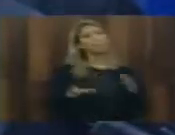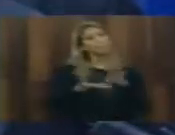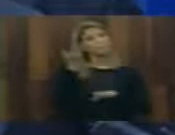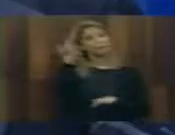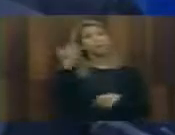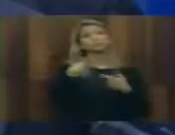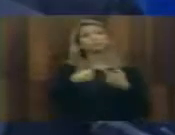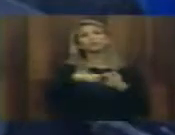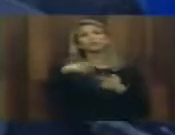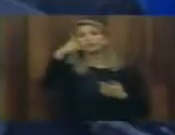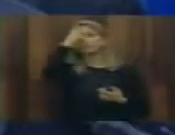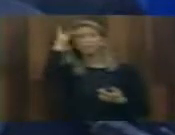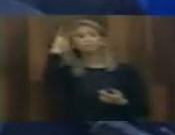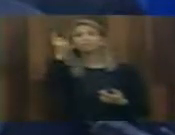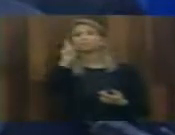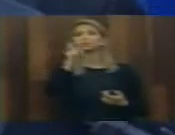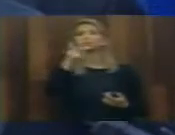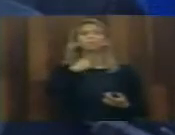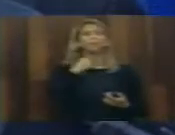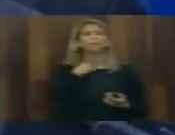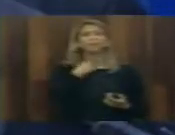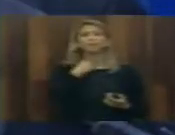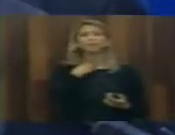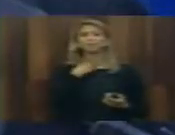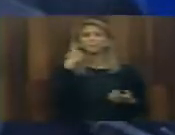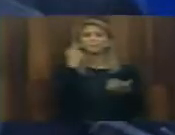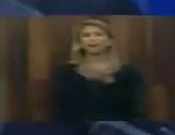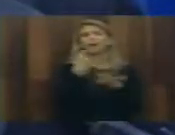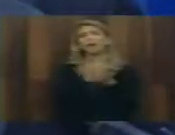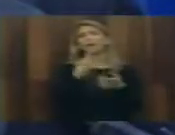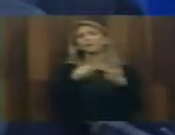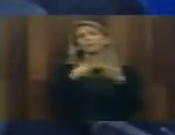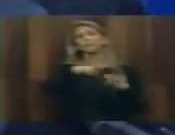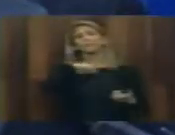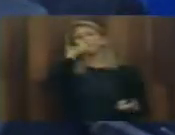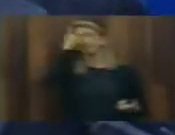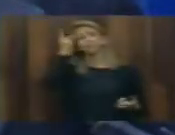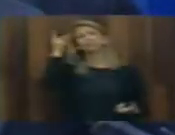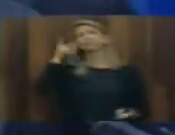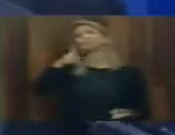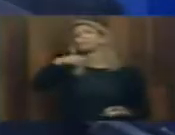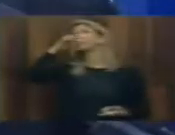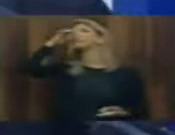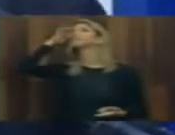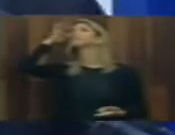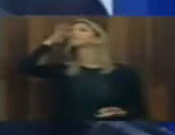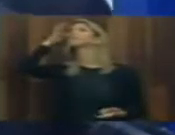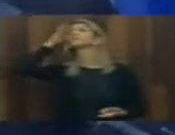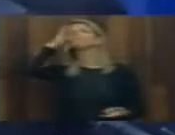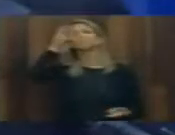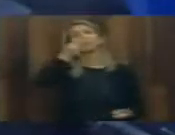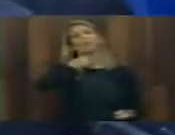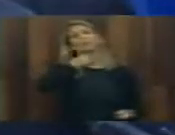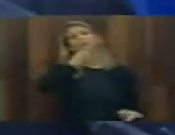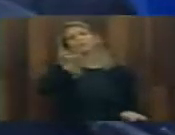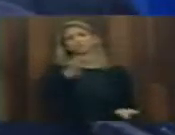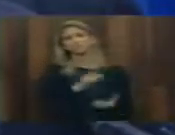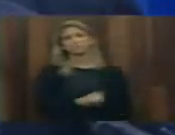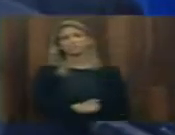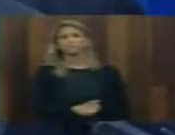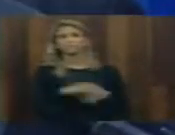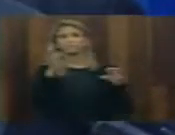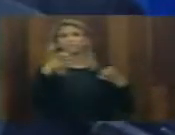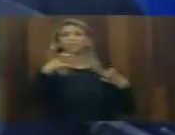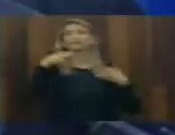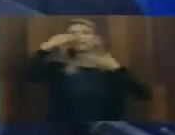povo não pode pagar por vaidade de alguém. Essa aí é a minha presença aqui, e agradecendo a